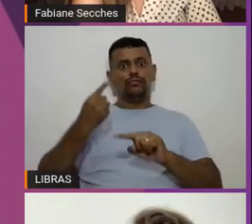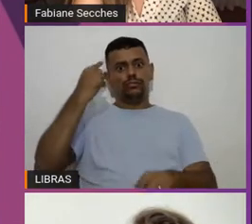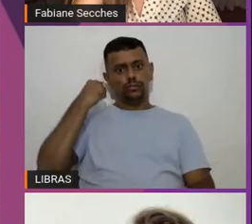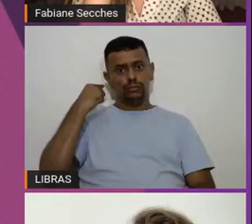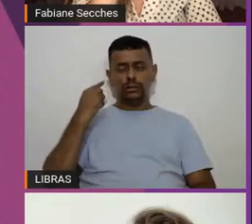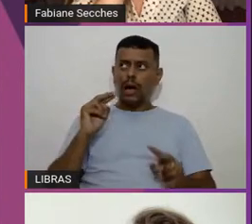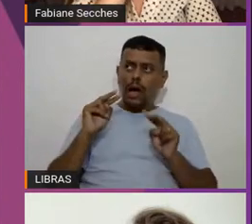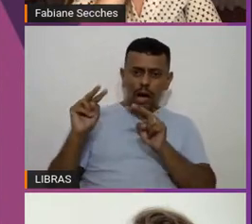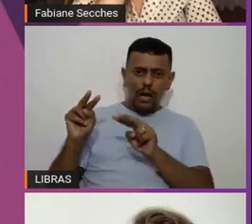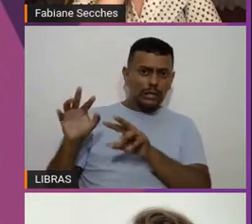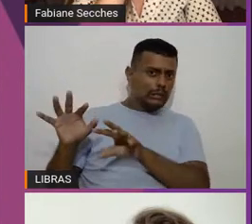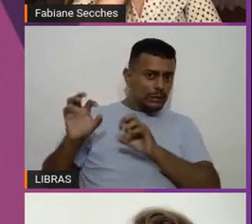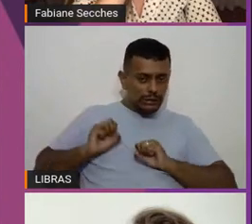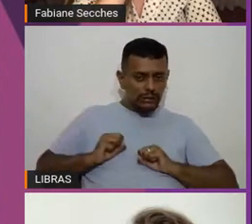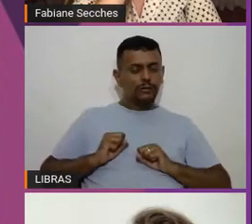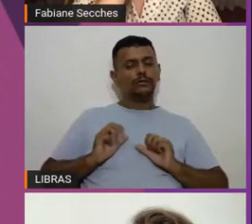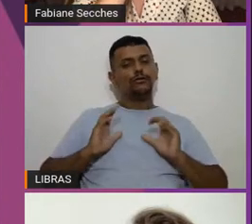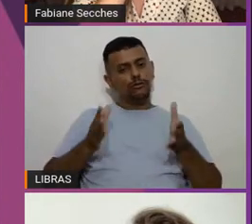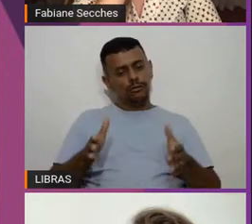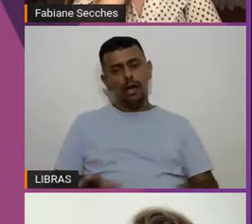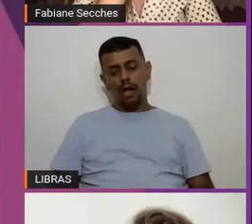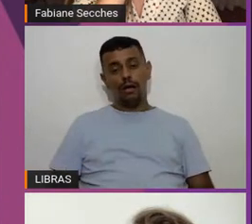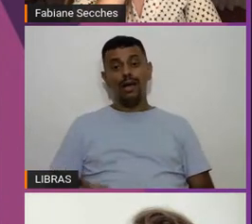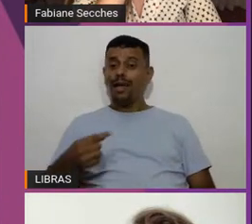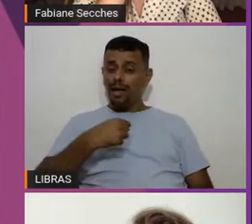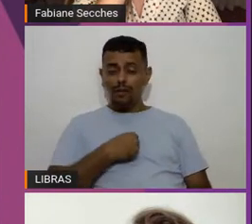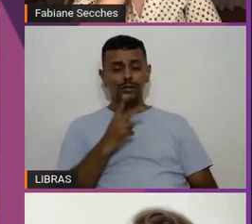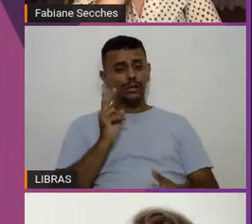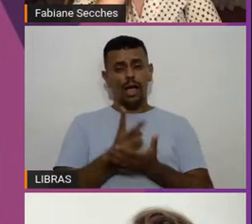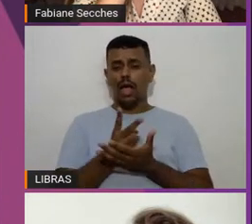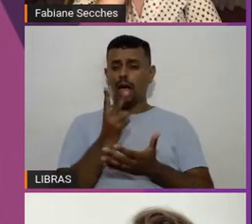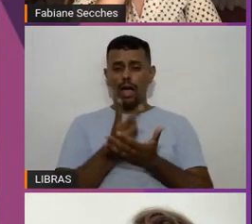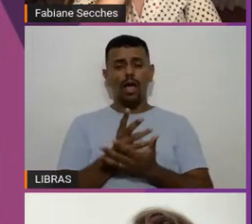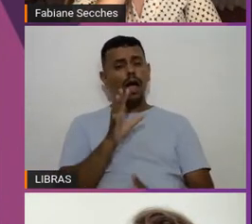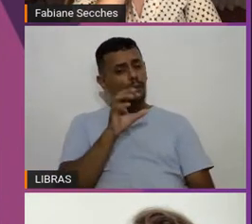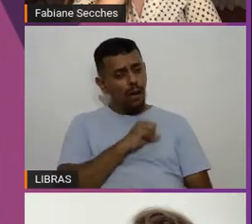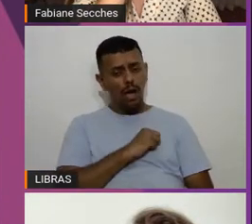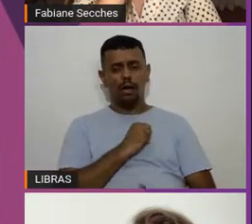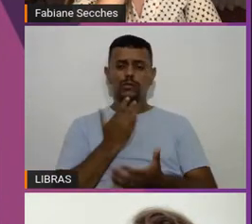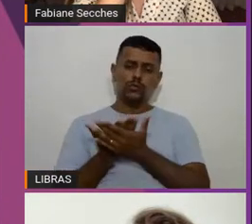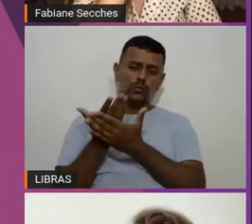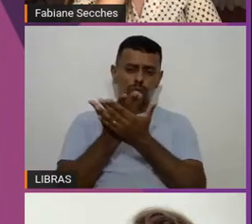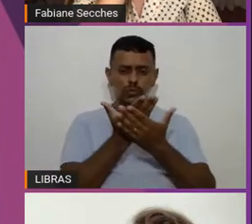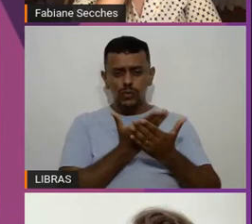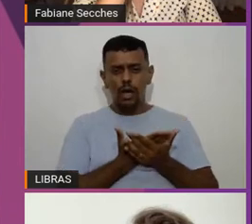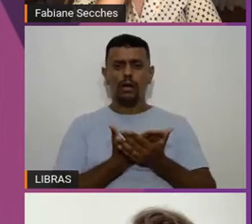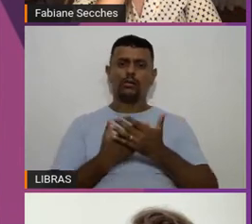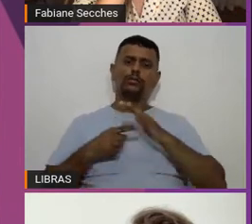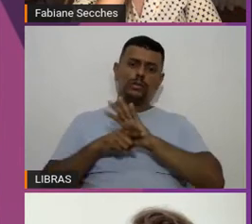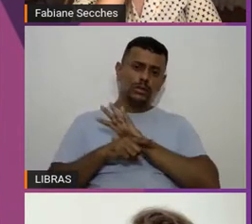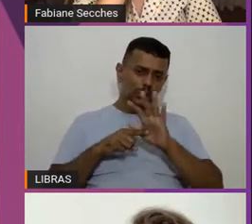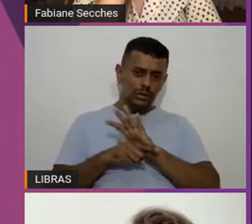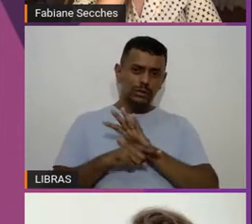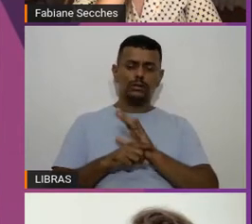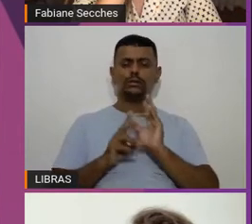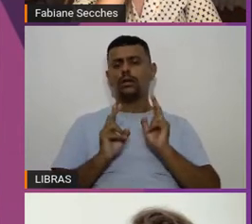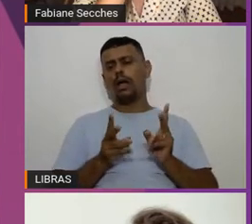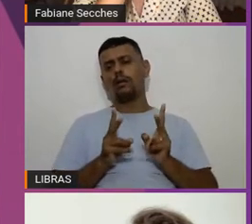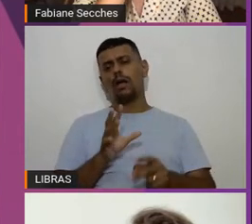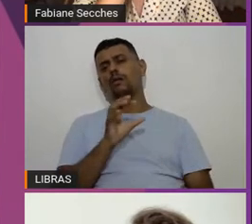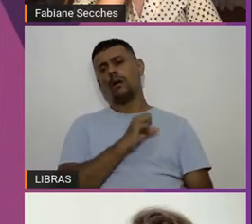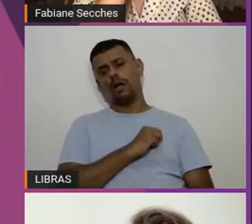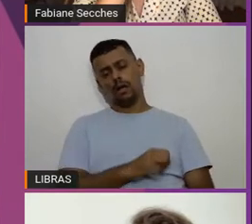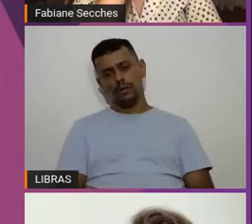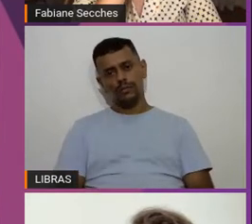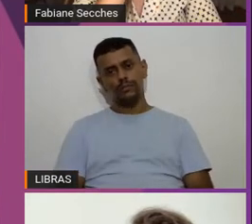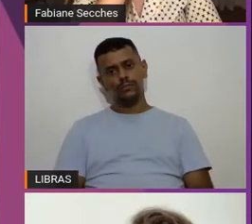fez e assim eu sempre gostei demais de estudar pesquisa de fazer o que aquela história né